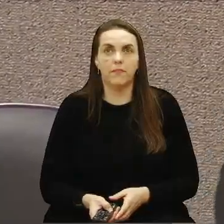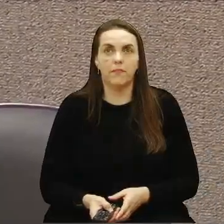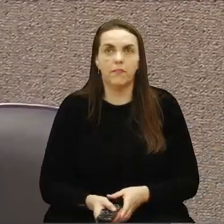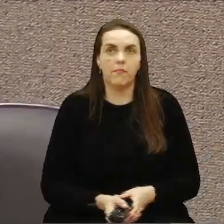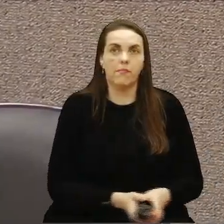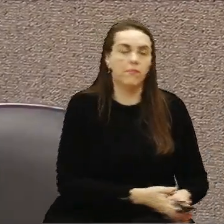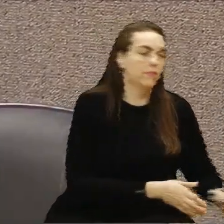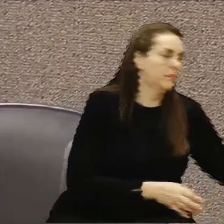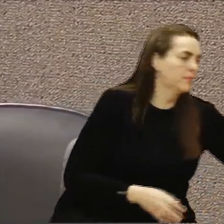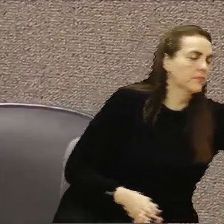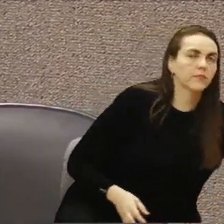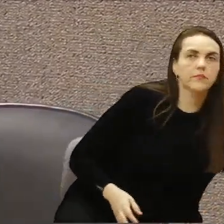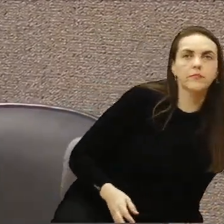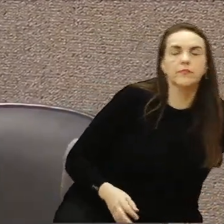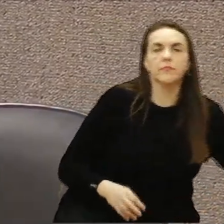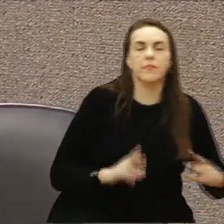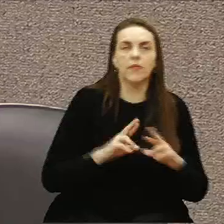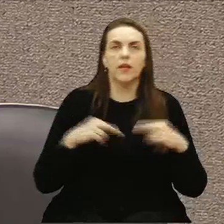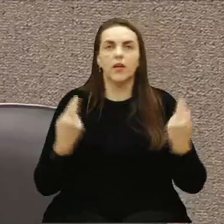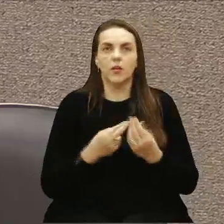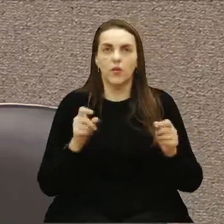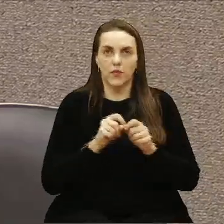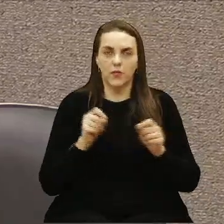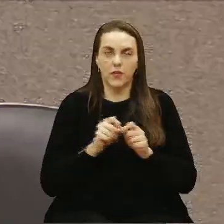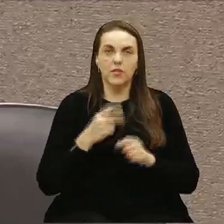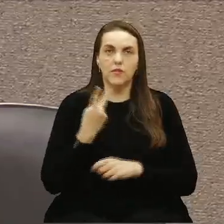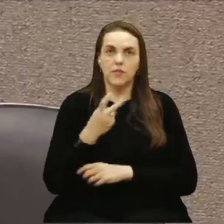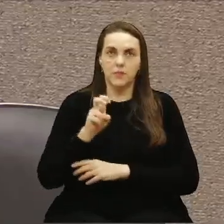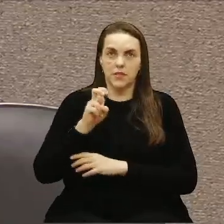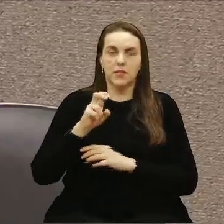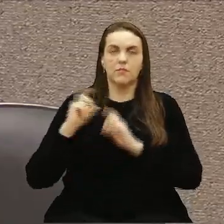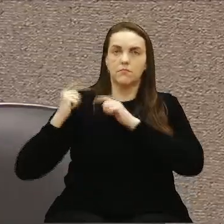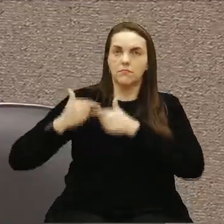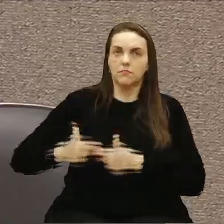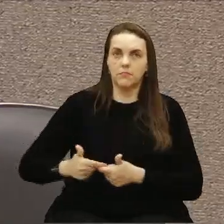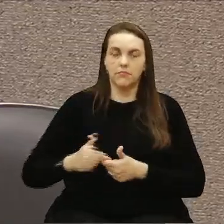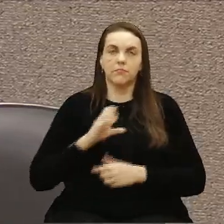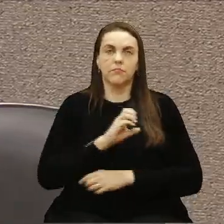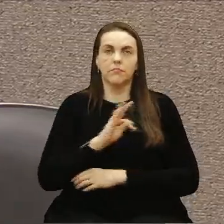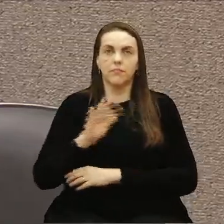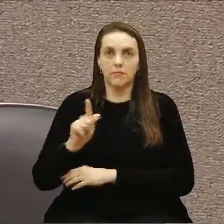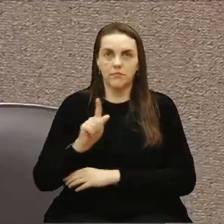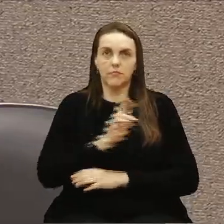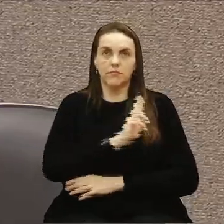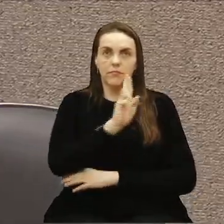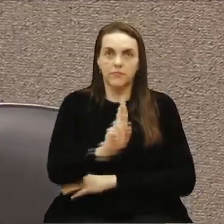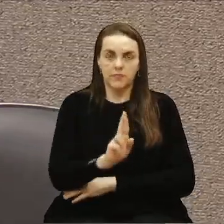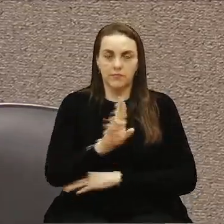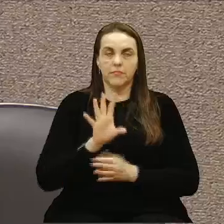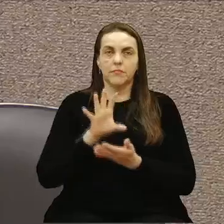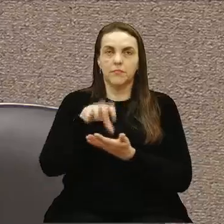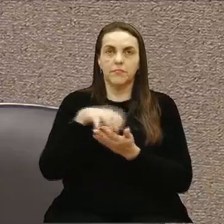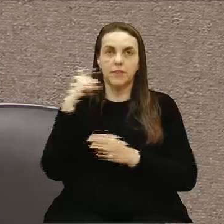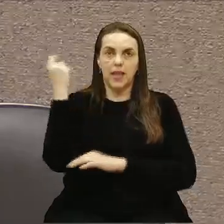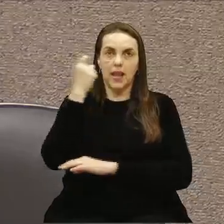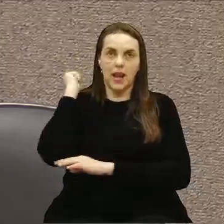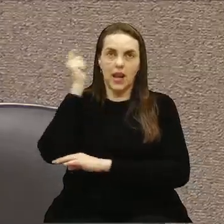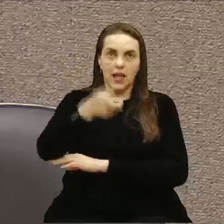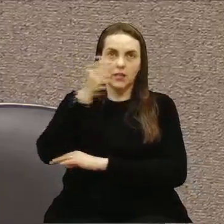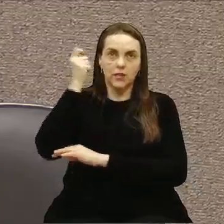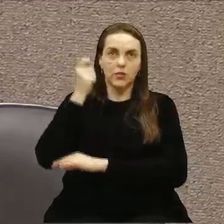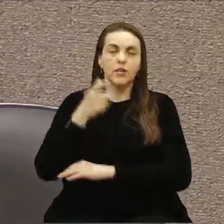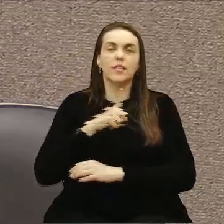a 25ª Região Tradicionalista e com os demais representantes dos CTGs, dos piquetes de laçadores, enfim. Quero só fazer